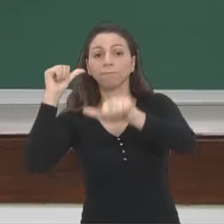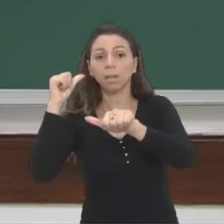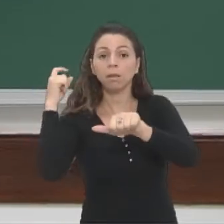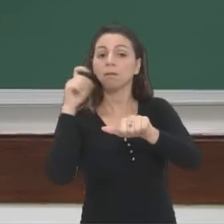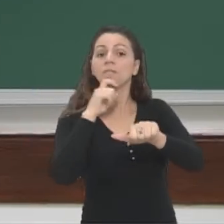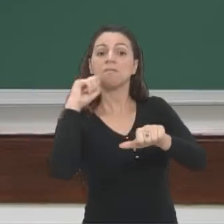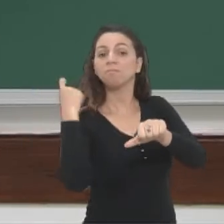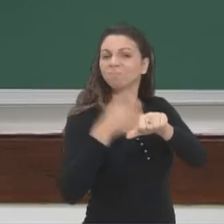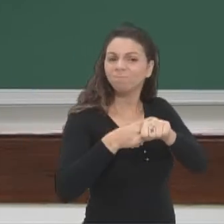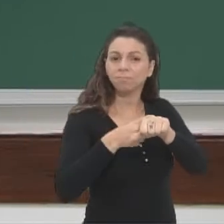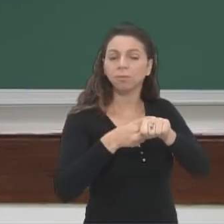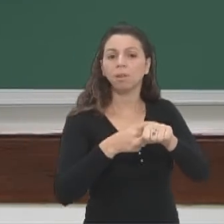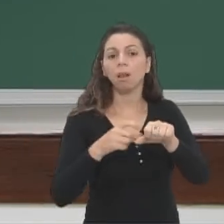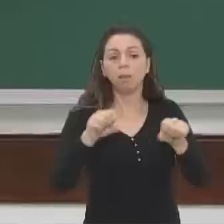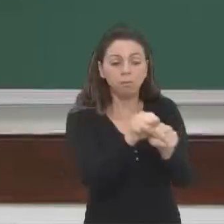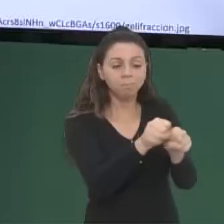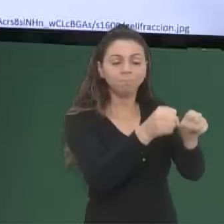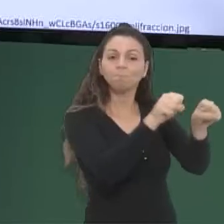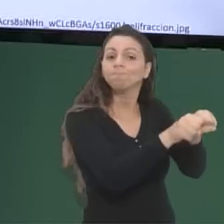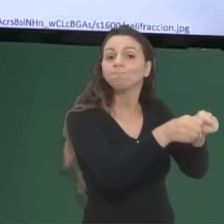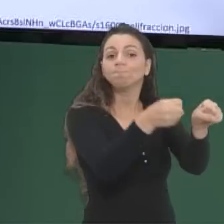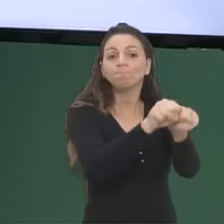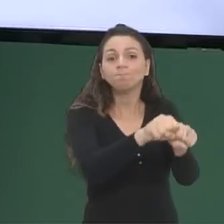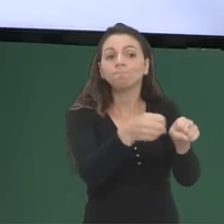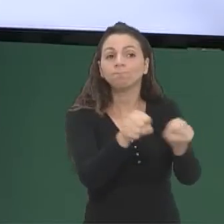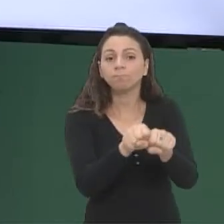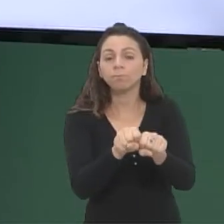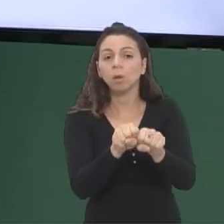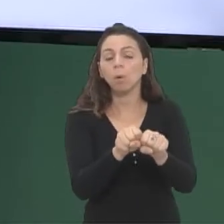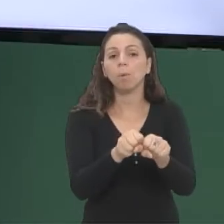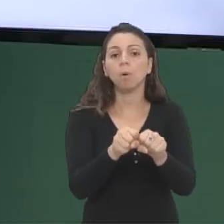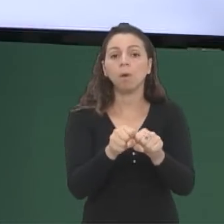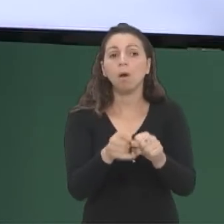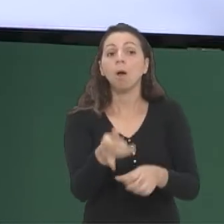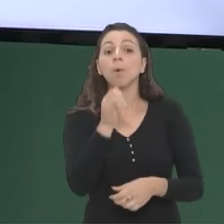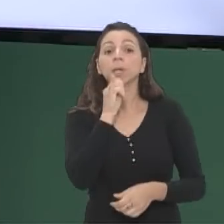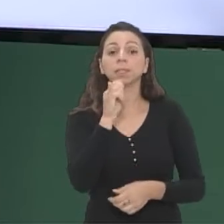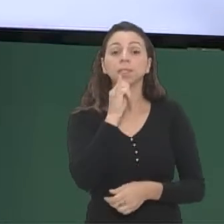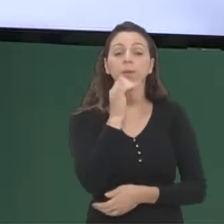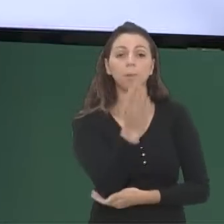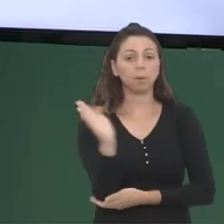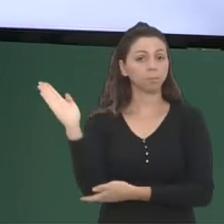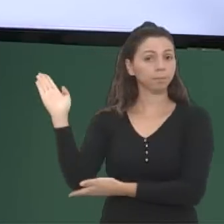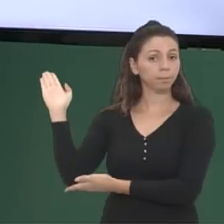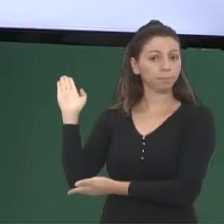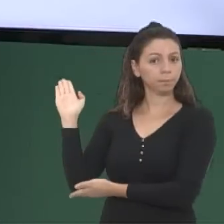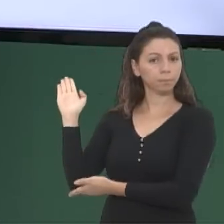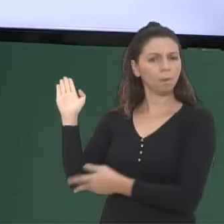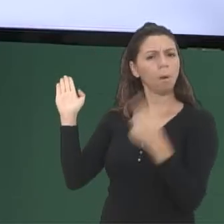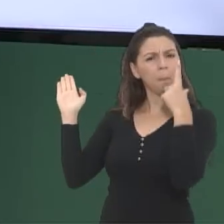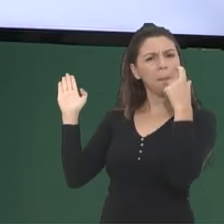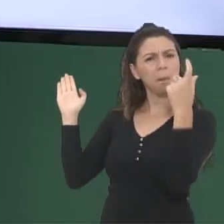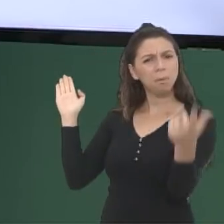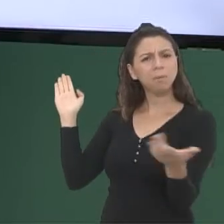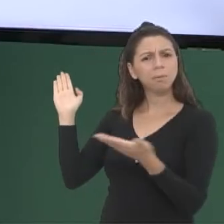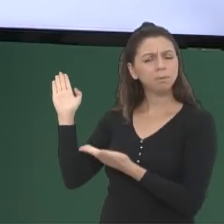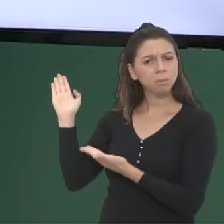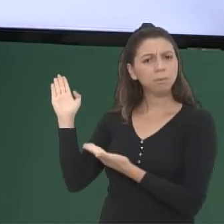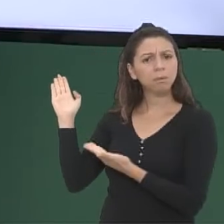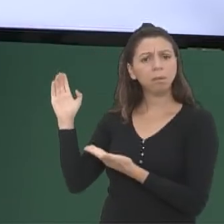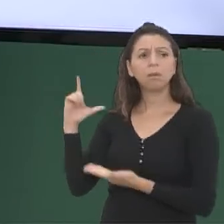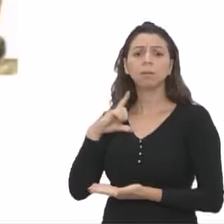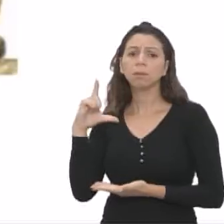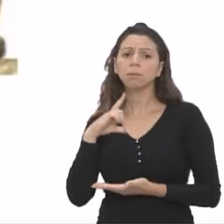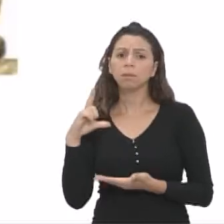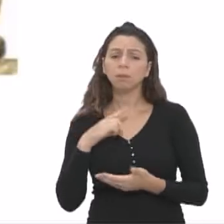rocha se parta ao longo do tempo. Eu trago esse exemplo na próxima tela. Olha que interessante. Eu tenho uma